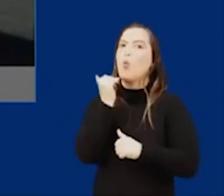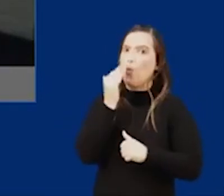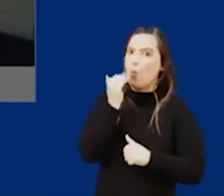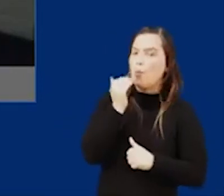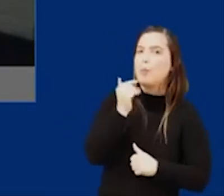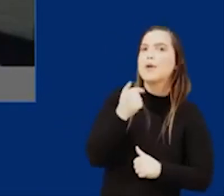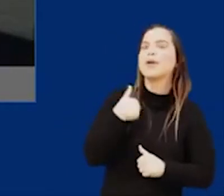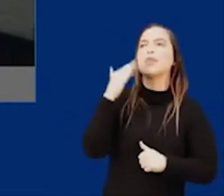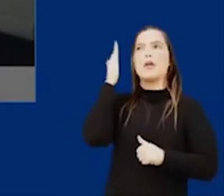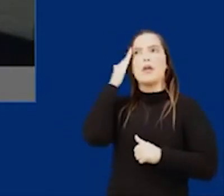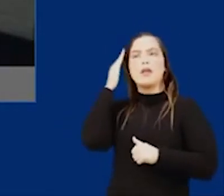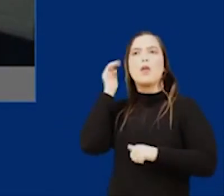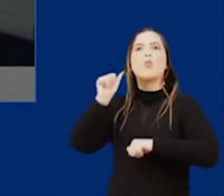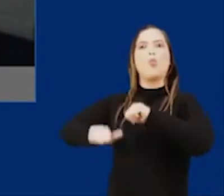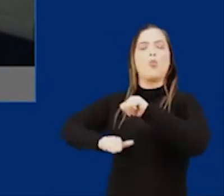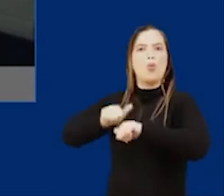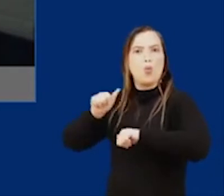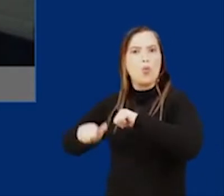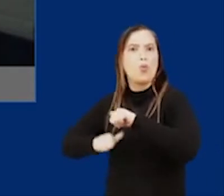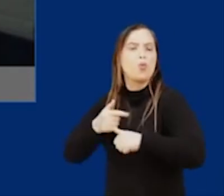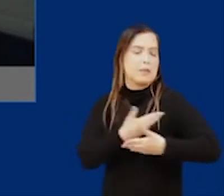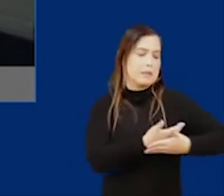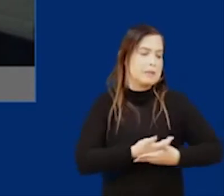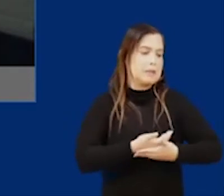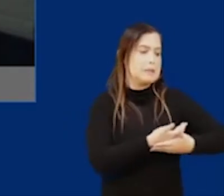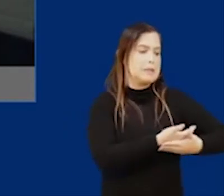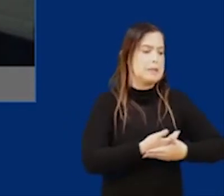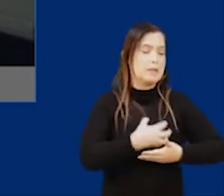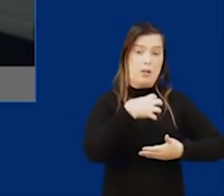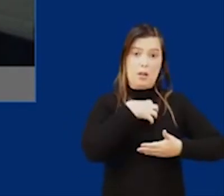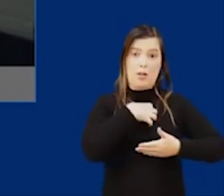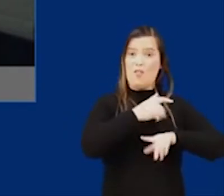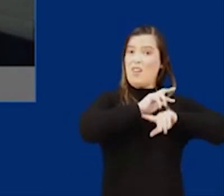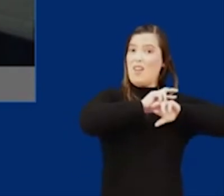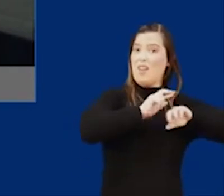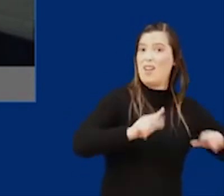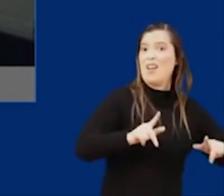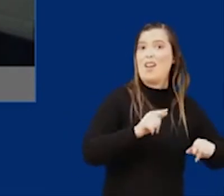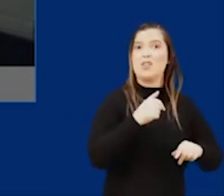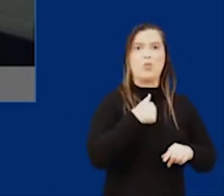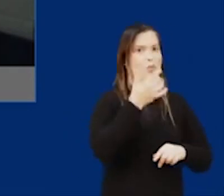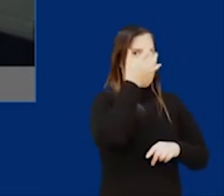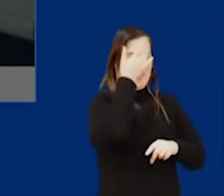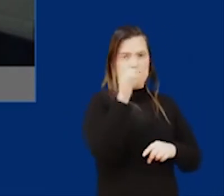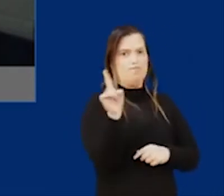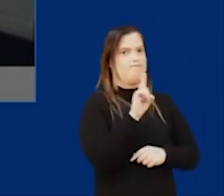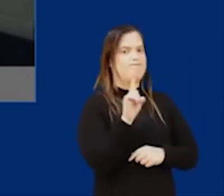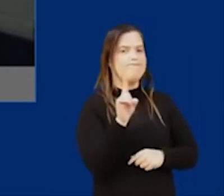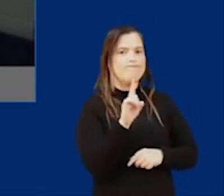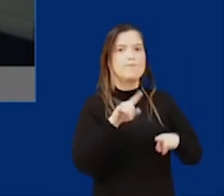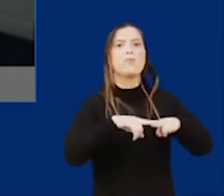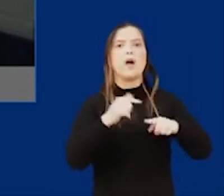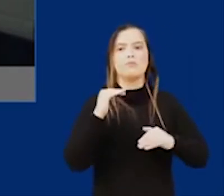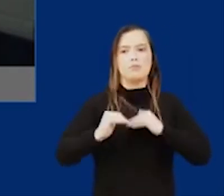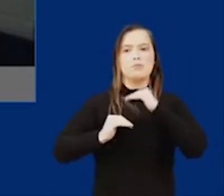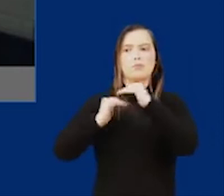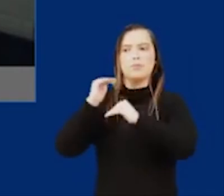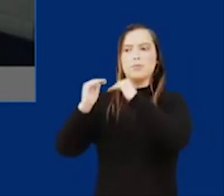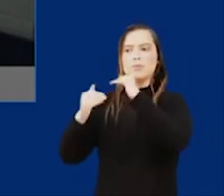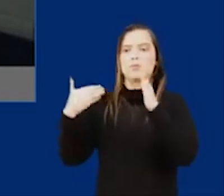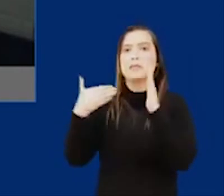alimento, tudo muda, o bebê fica se comportando diferente, e ainda o processo não é muito fácil também, é mais uma etapa, é mais um